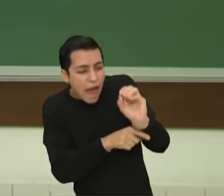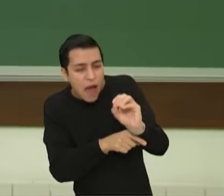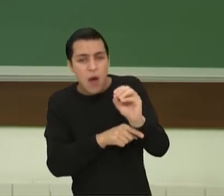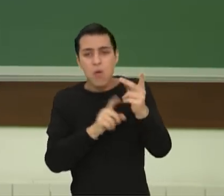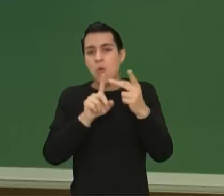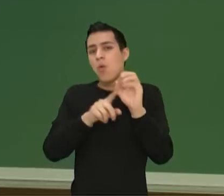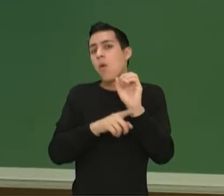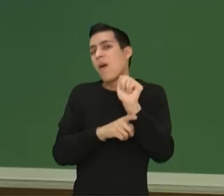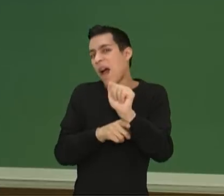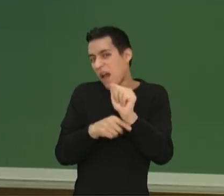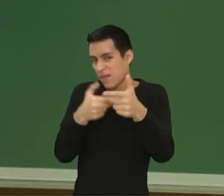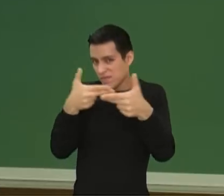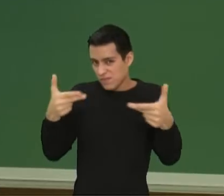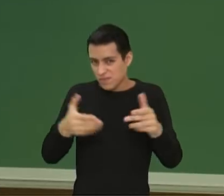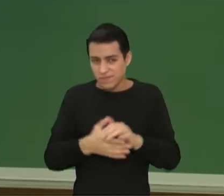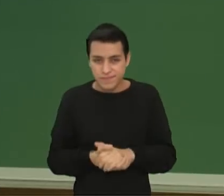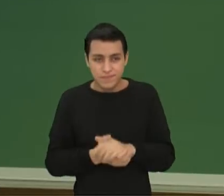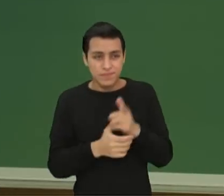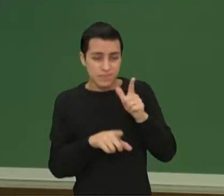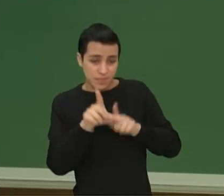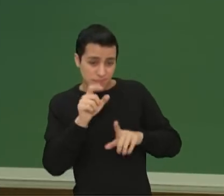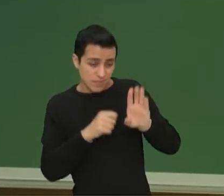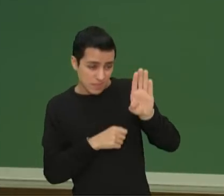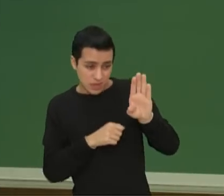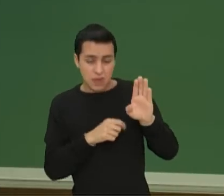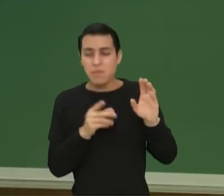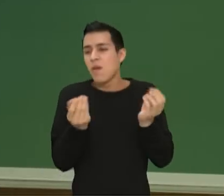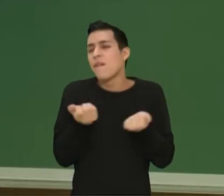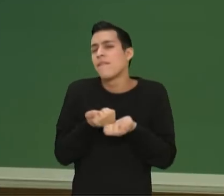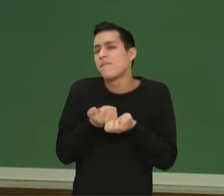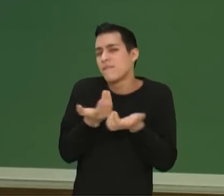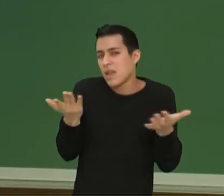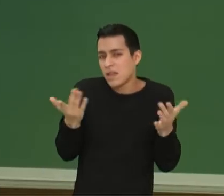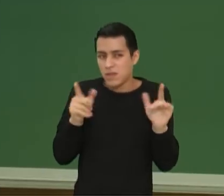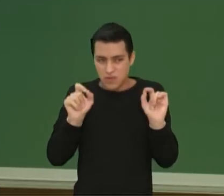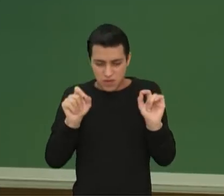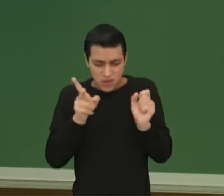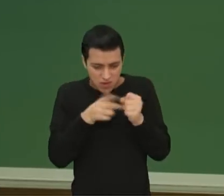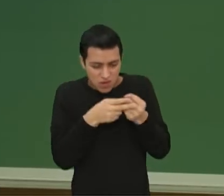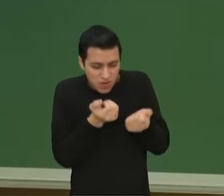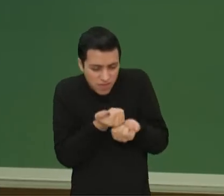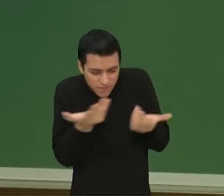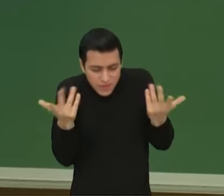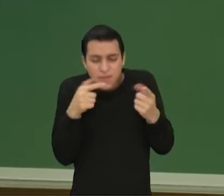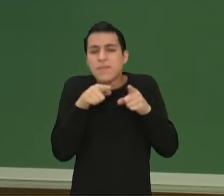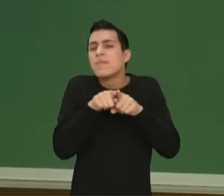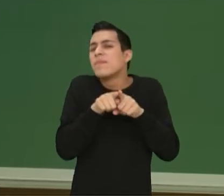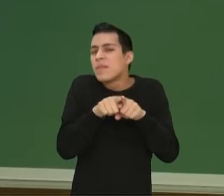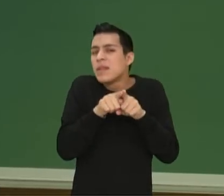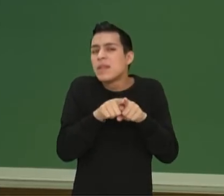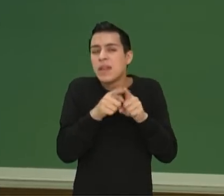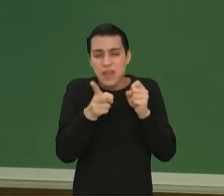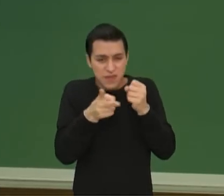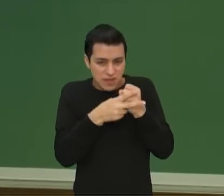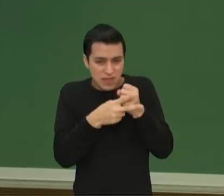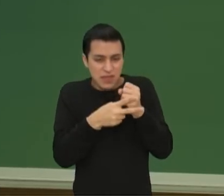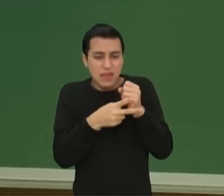jogo. Letra B, ofereceu. O verbo oferecer, ele também é um verbo